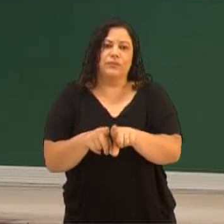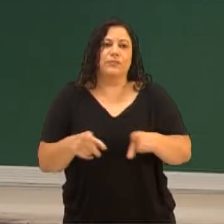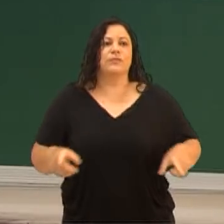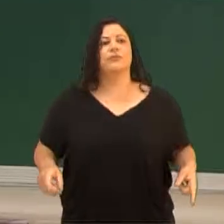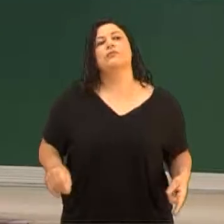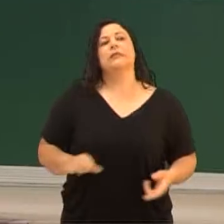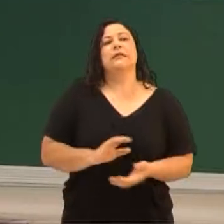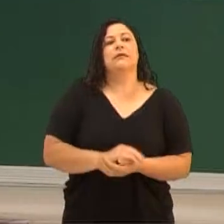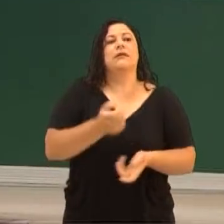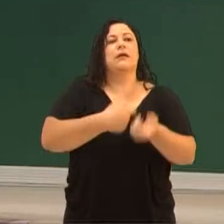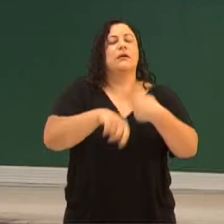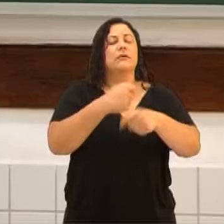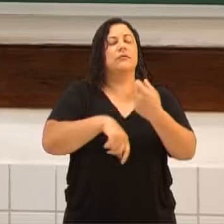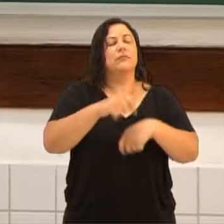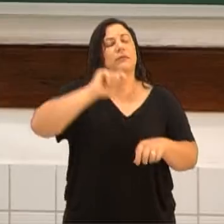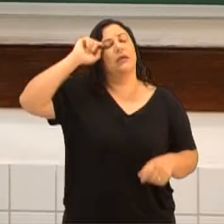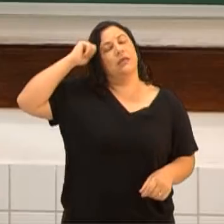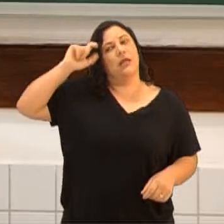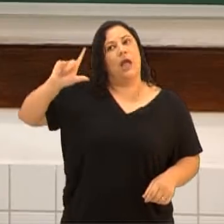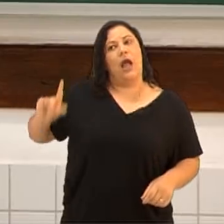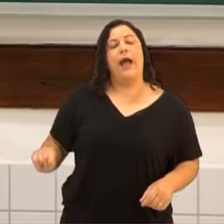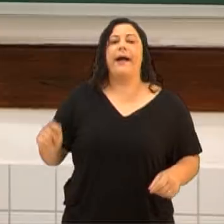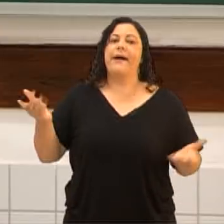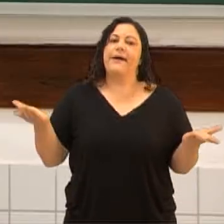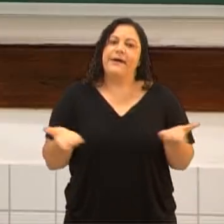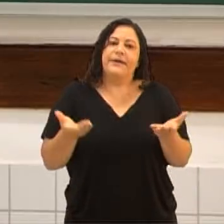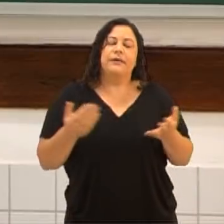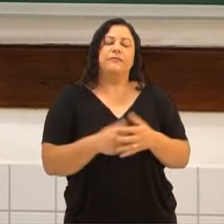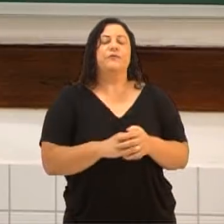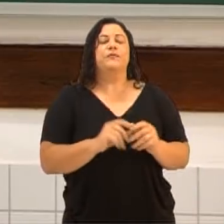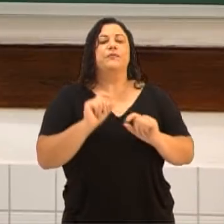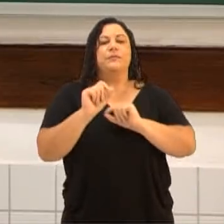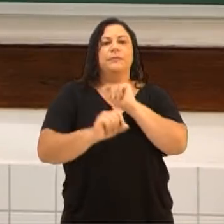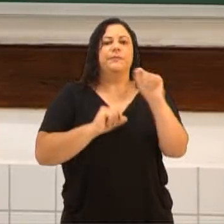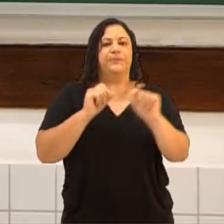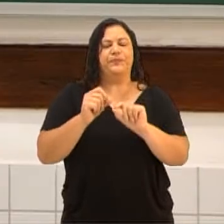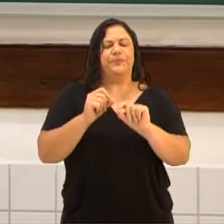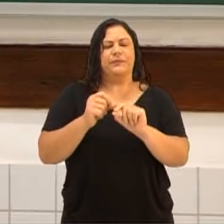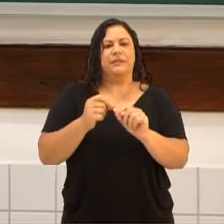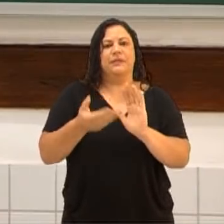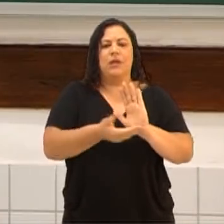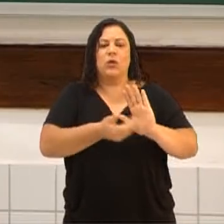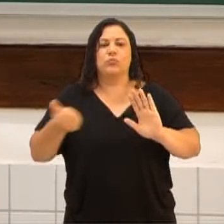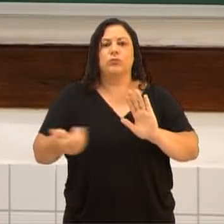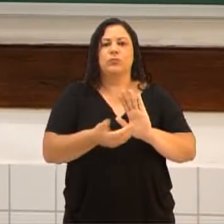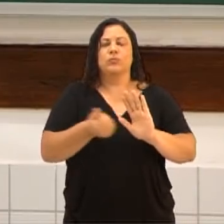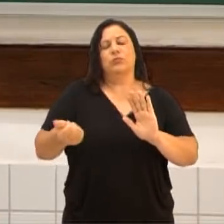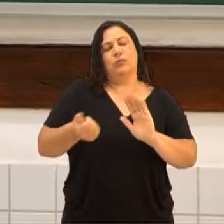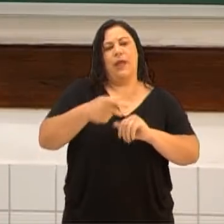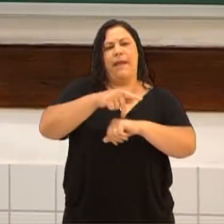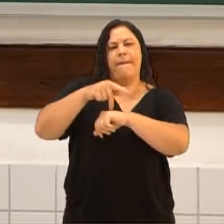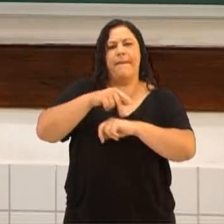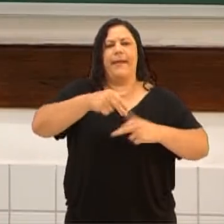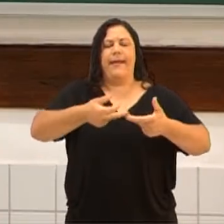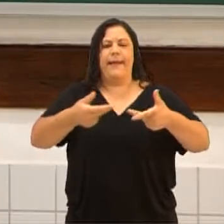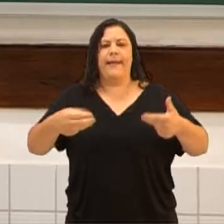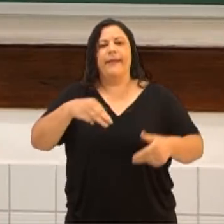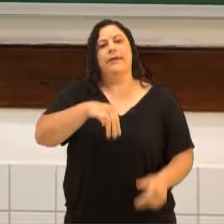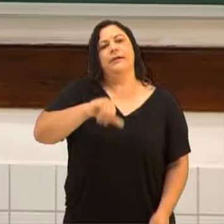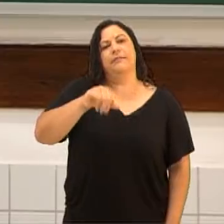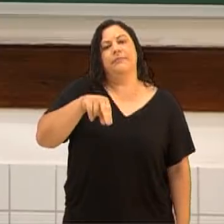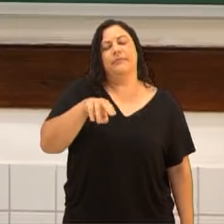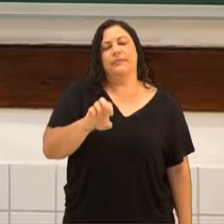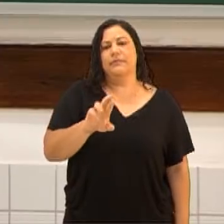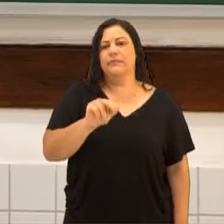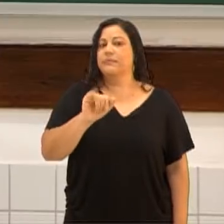A economia da África é pautada quase que exclusivamente na extração de minerais, né? Falei, tem uma infinidade de minerais,